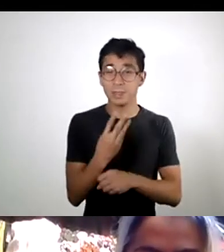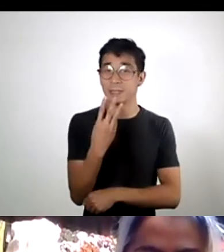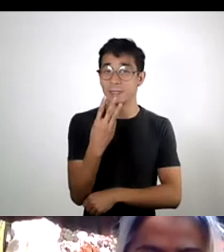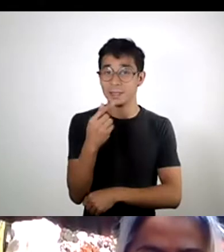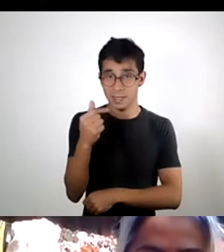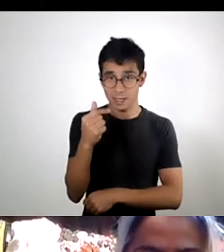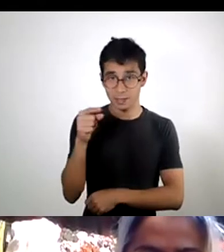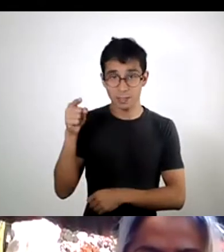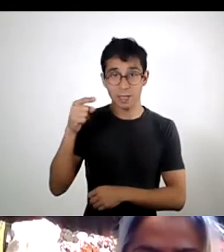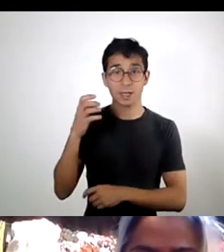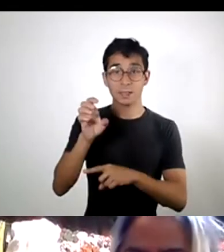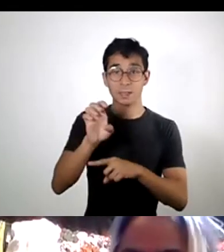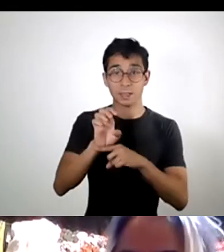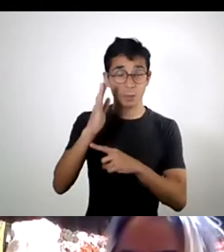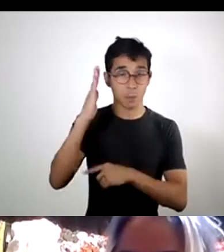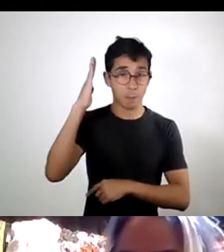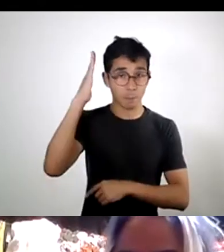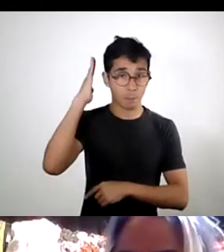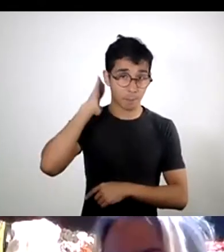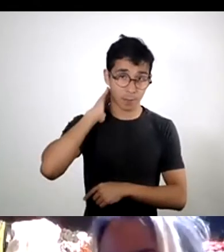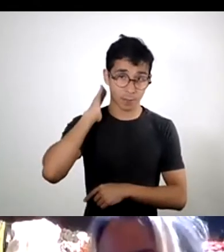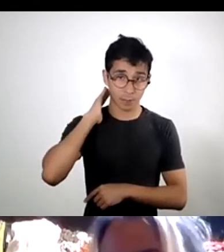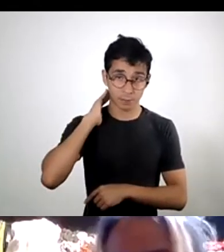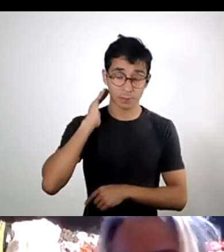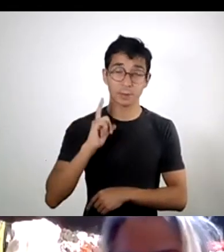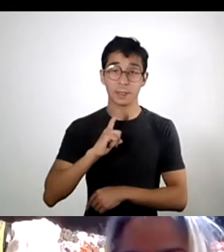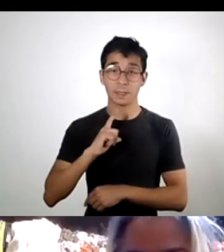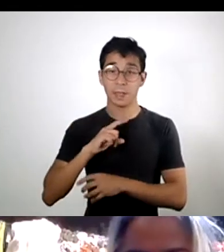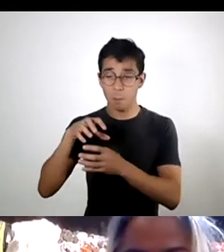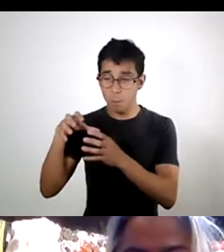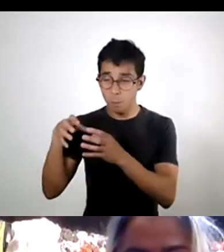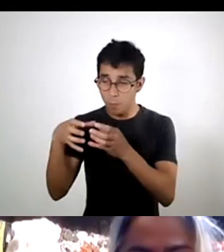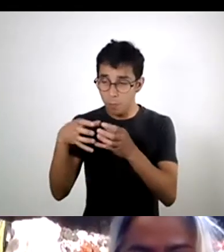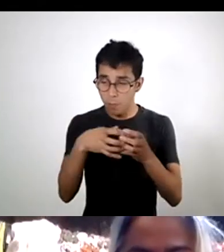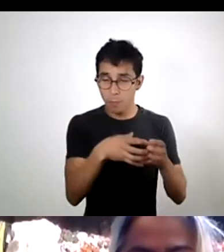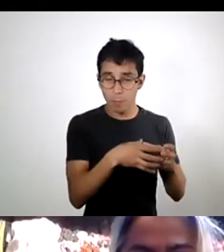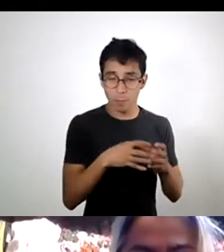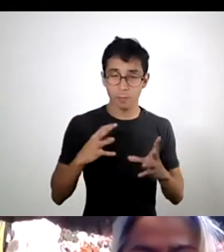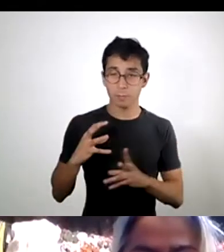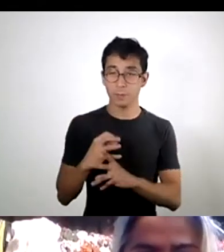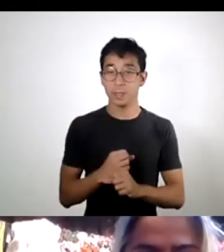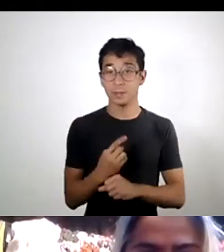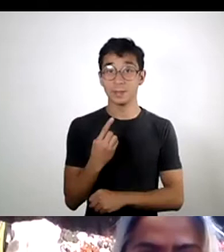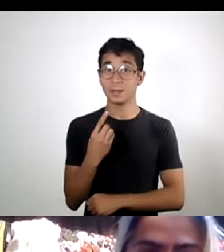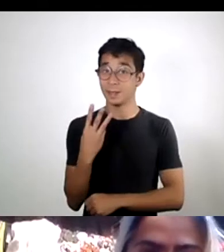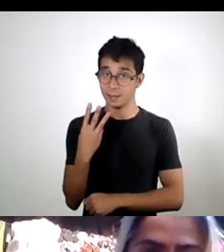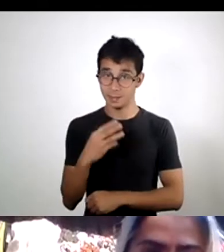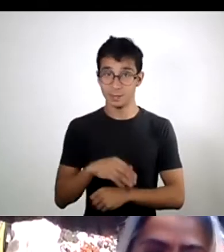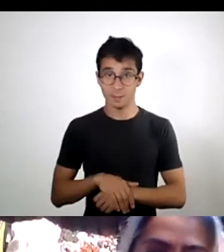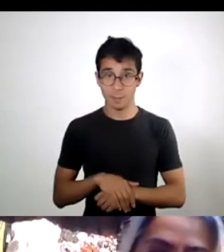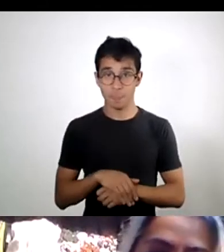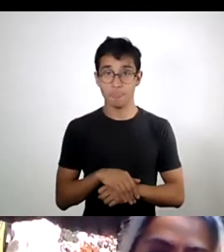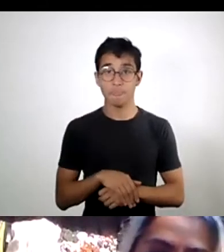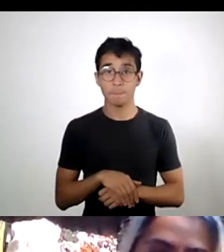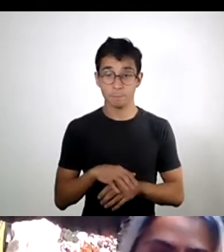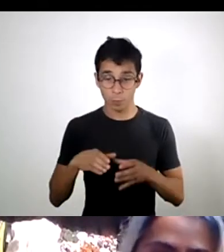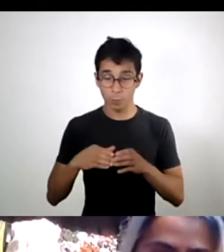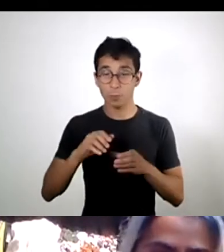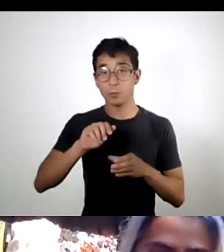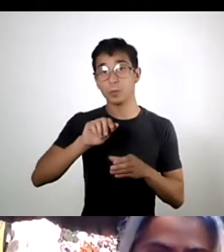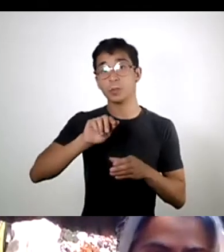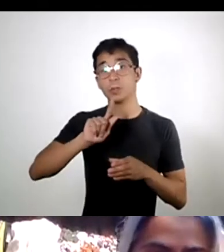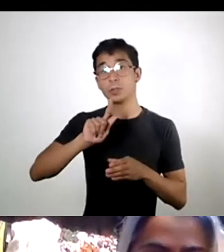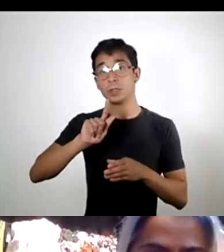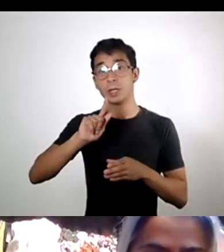Paraná. E o GT da Roça, ele surge para defender os modos e costumes de